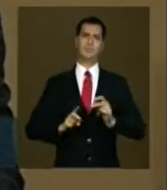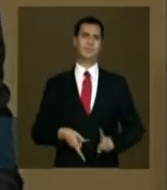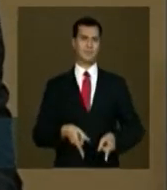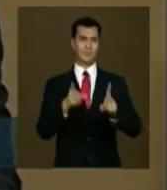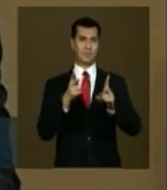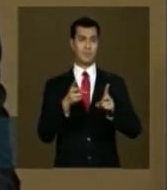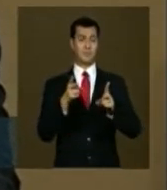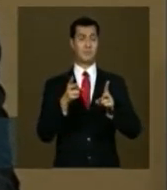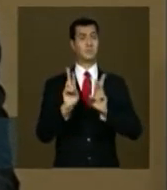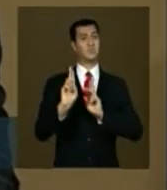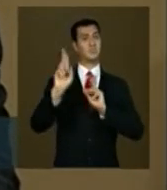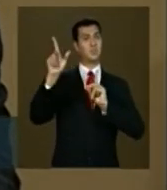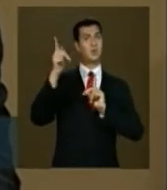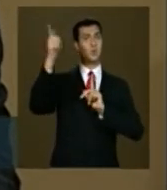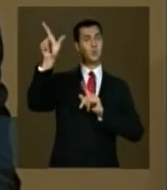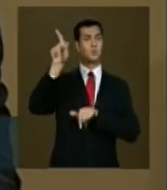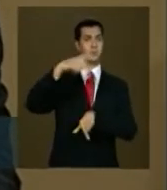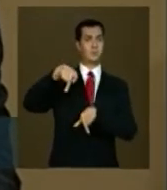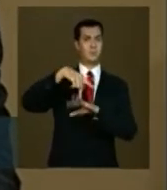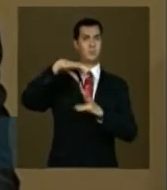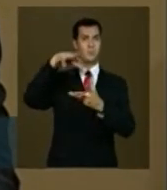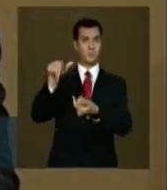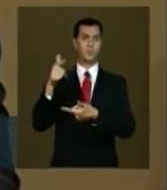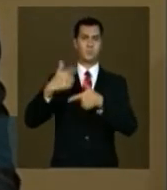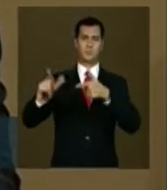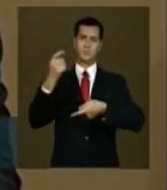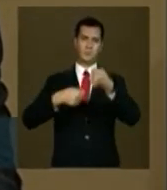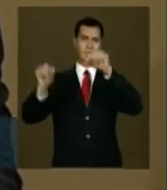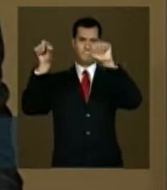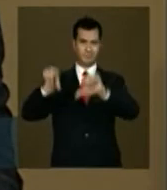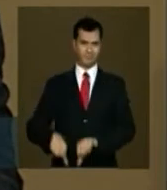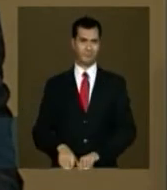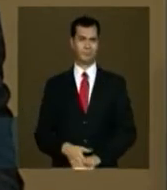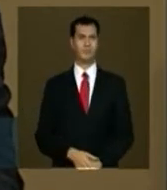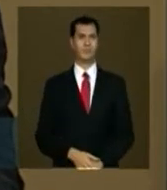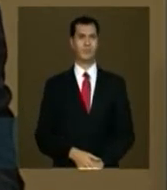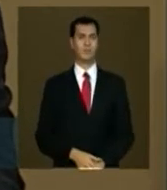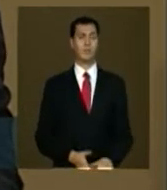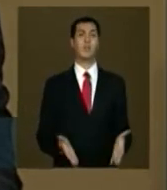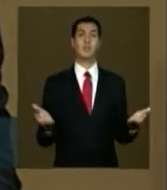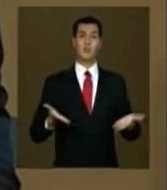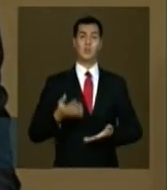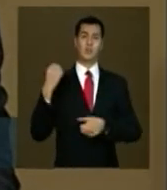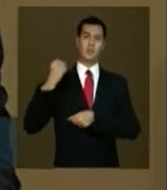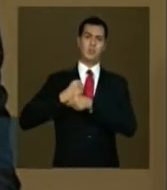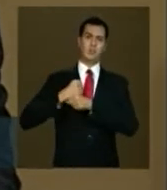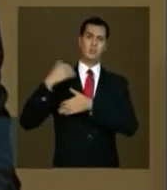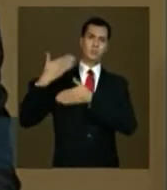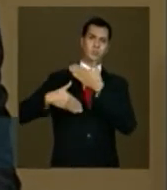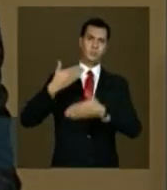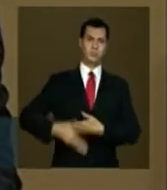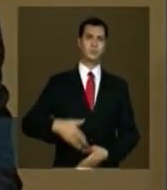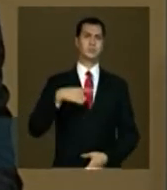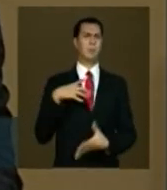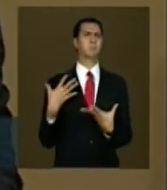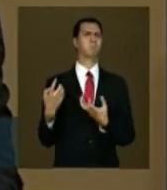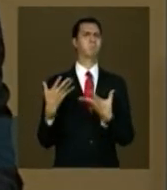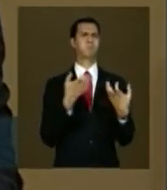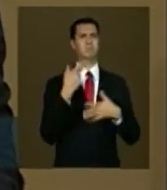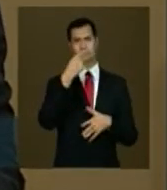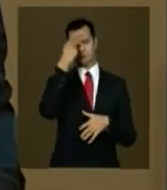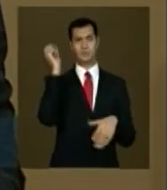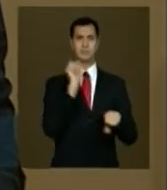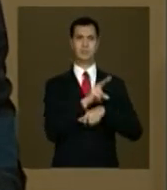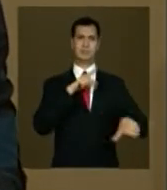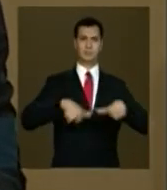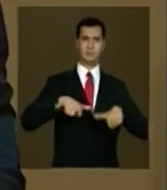afeta a todos nós nos últimos anos milhões de brasileiros foram incluídos no mercado de trabalho entre 2003 e 2011 foram